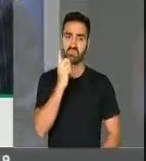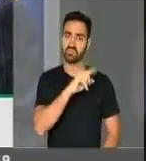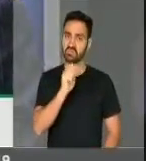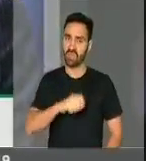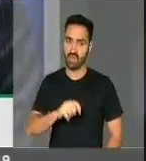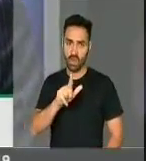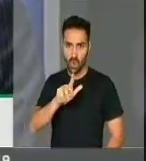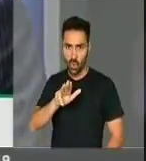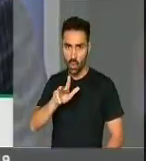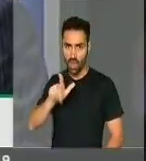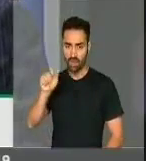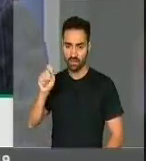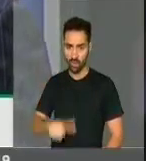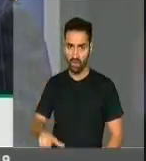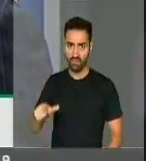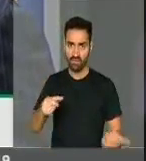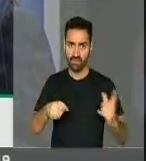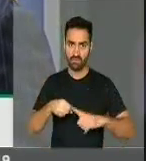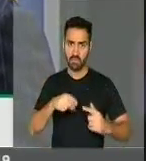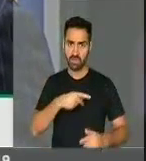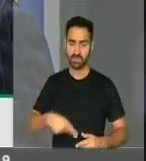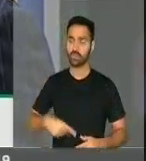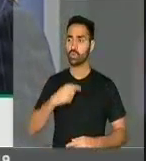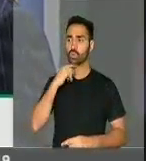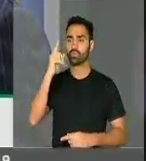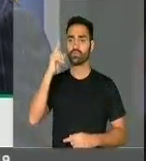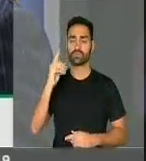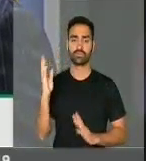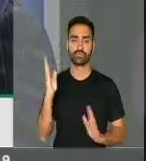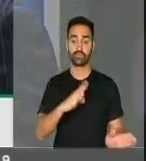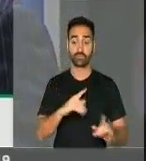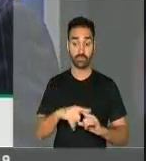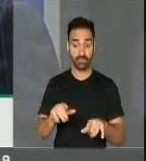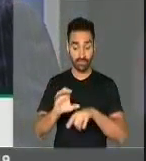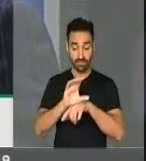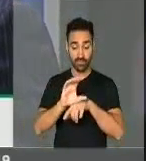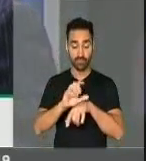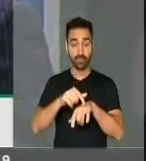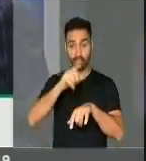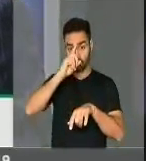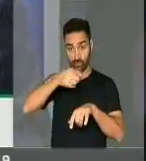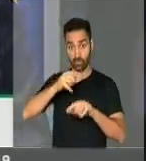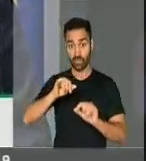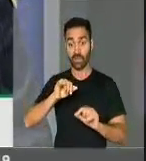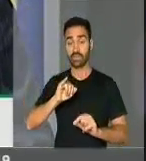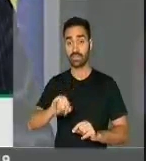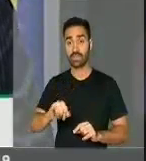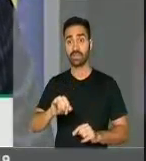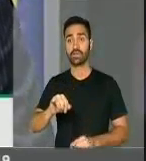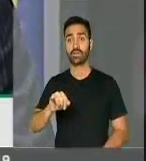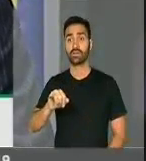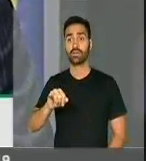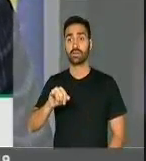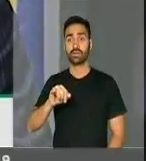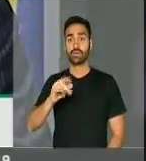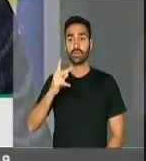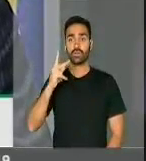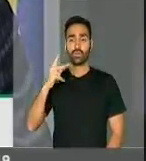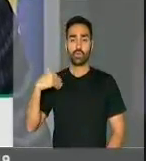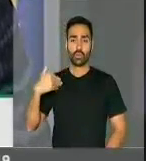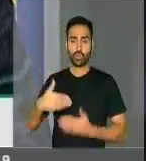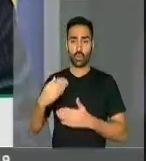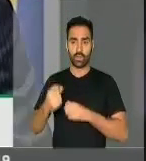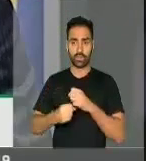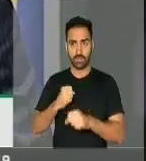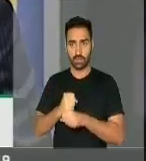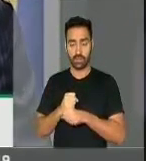enganado. Mas o que a Constituição Federal hoje determina é que, no caso da vacância dos últimos 2 anos do mandato de um